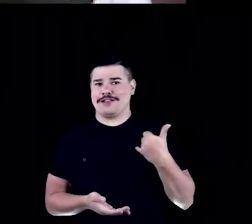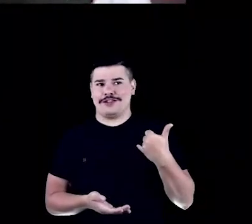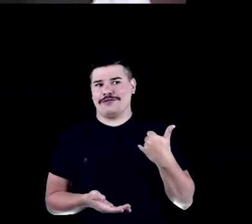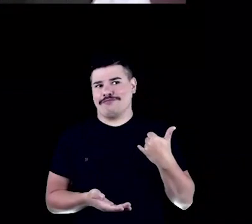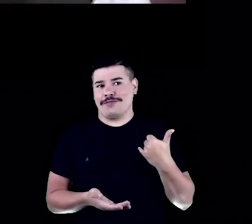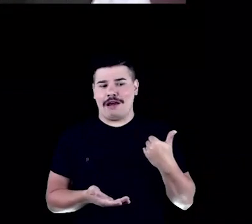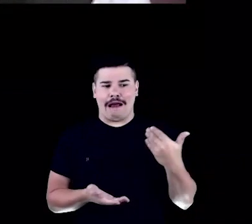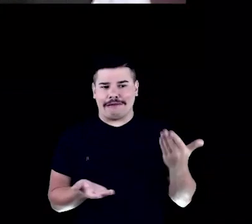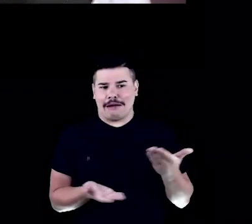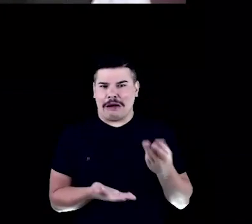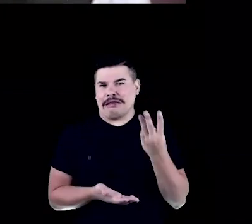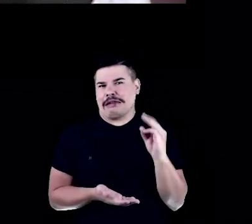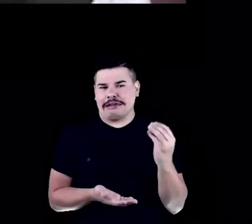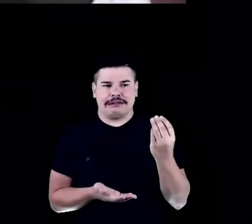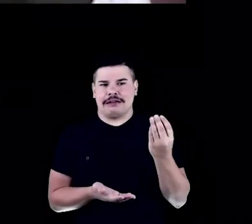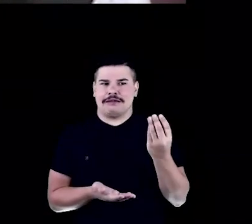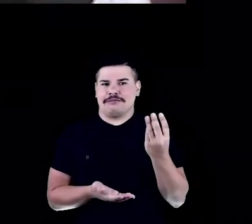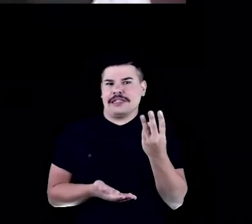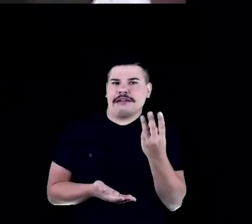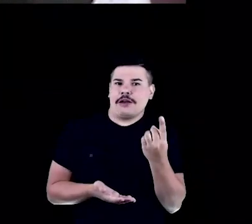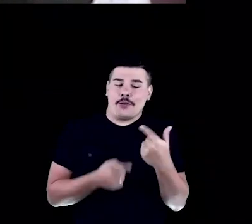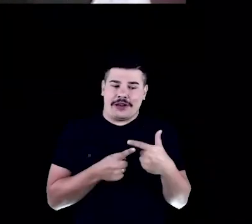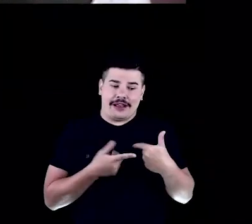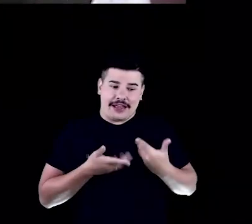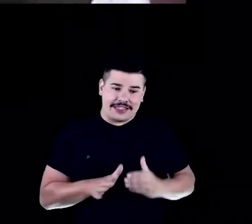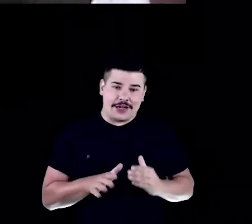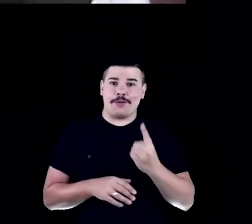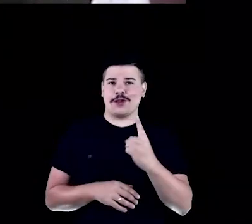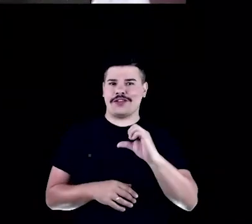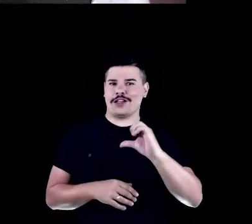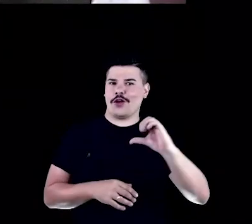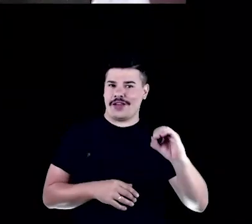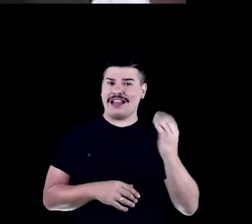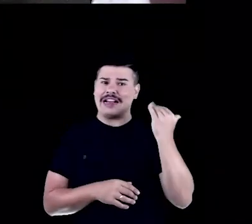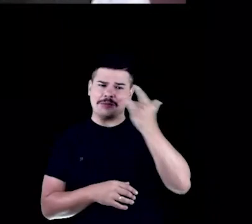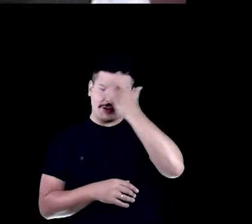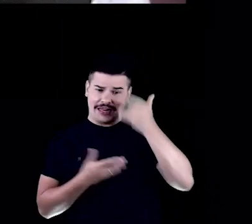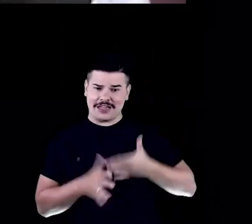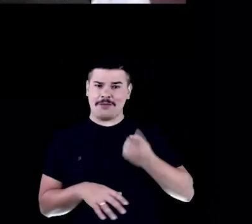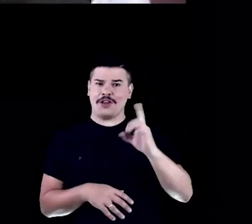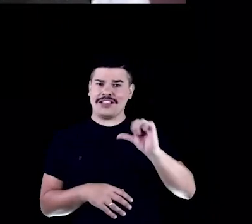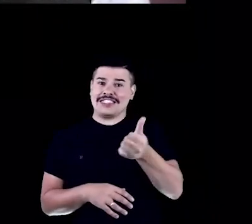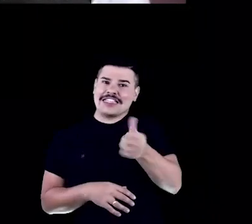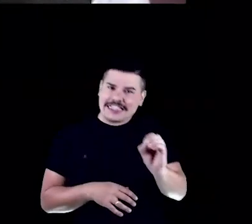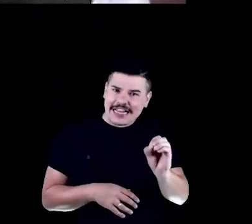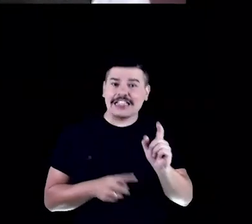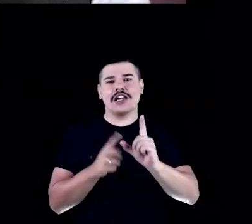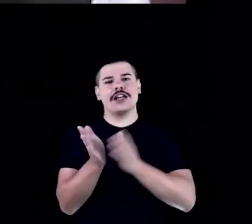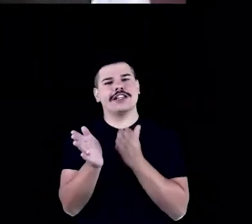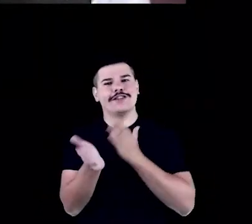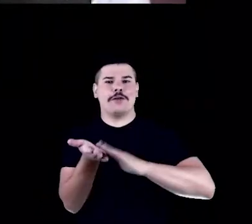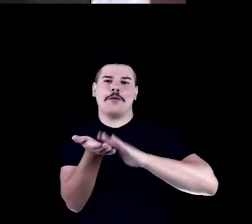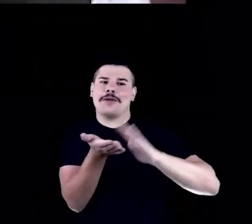quanto de uma geração que até nascida em 60, assim, que muitos autores, antes de terem livros publicados, eu pego